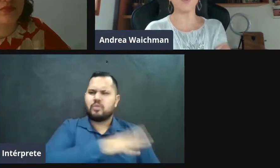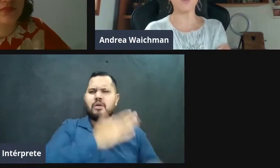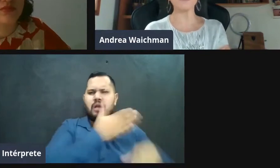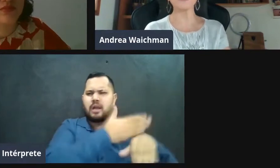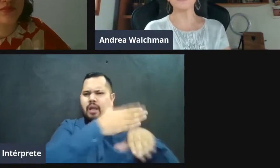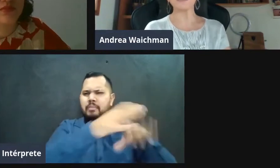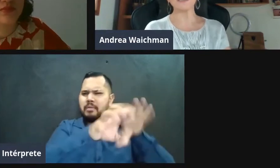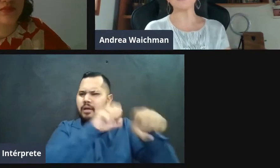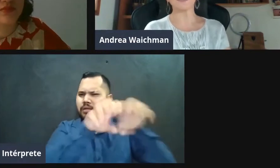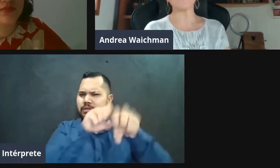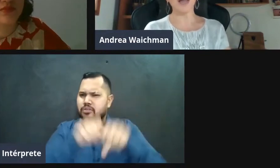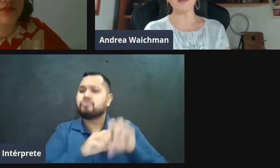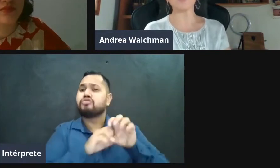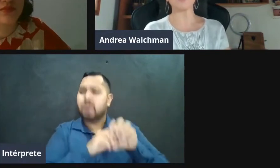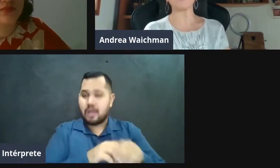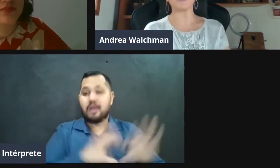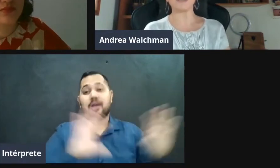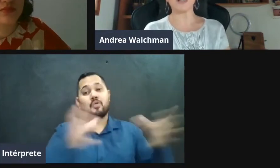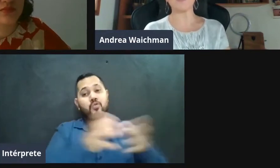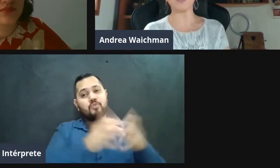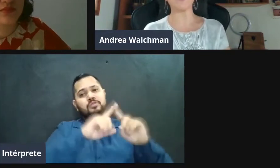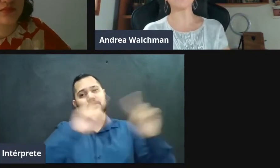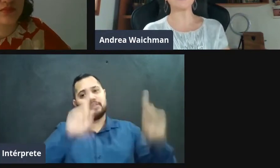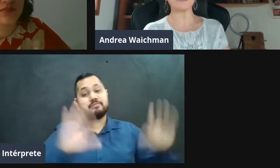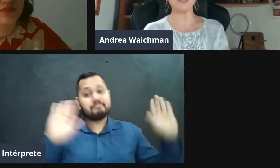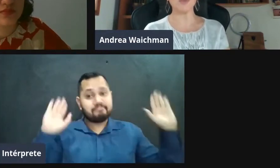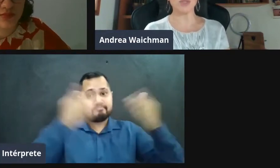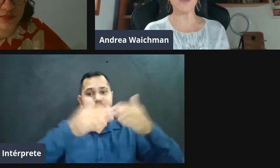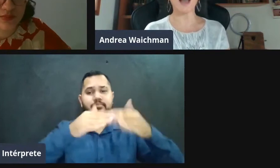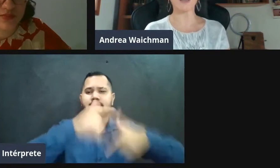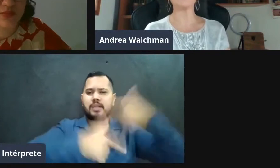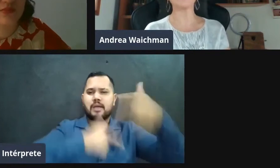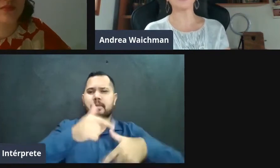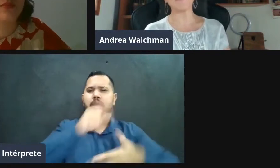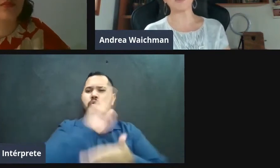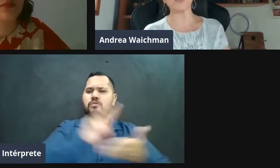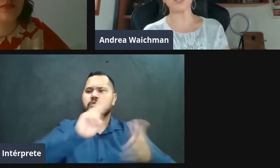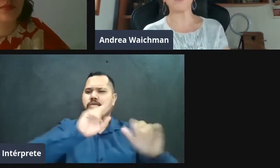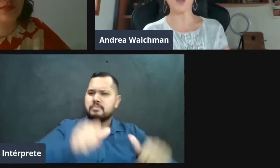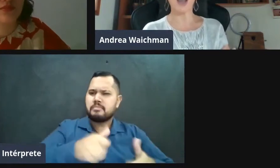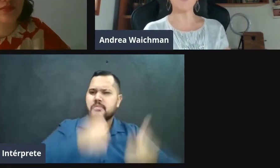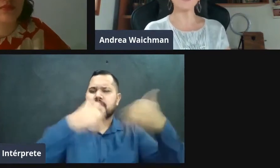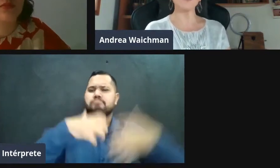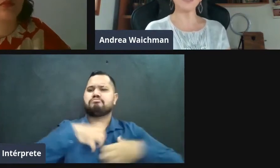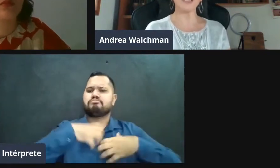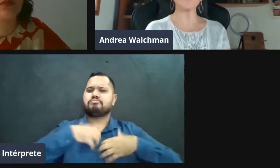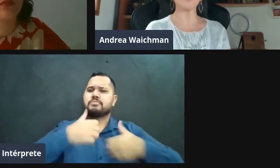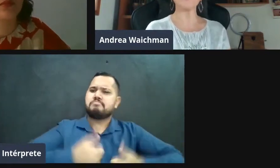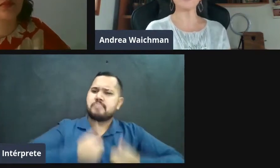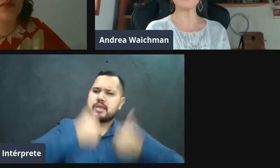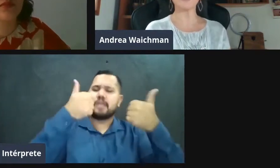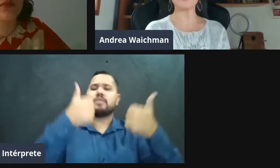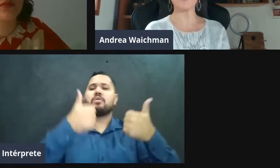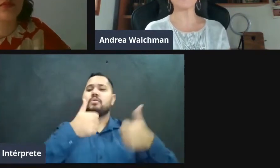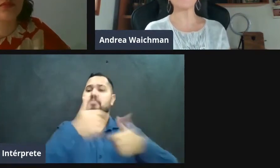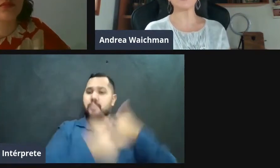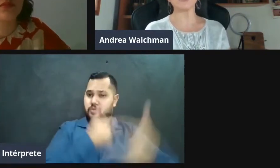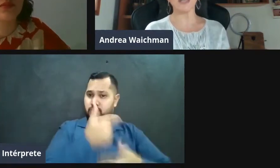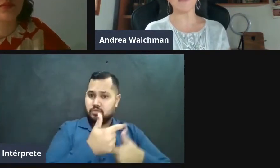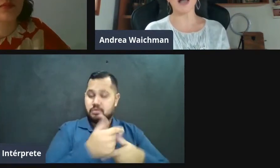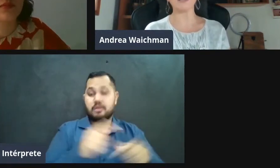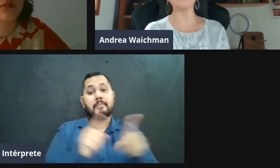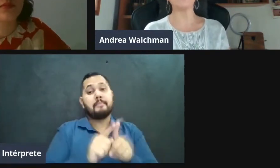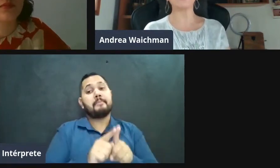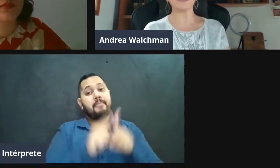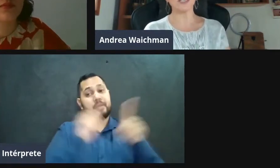de servidores que trabalha por uma universidade melhor, que se sente motivado, que é produtivo. Ao mesmo tempo, a gente precisa criar um ambiente